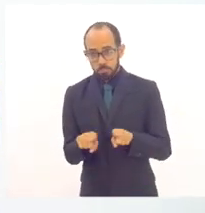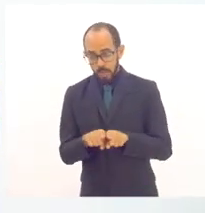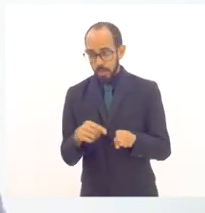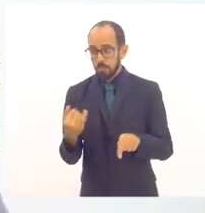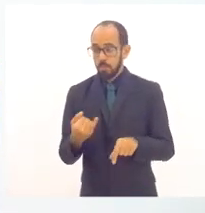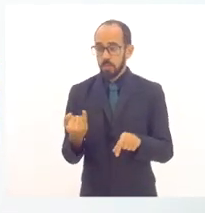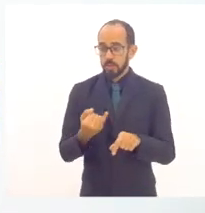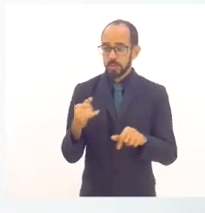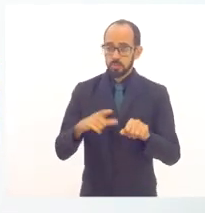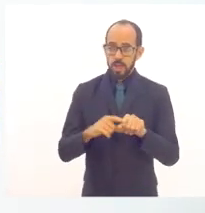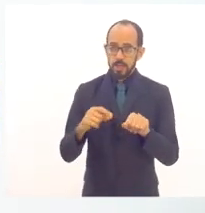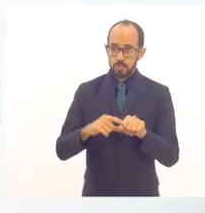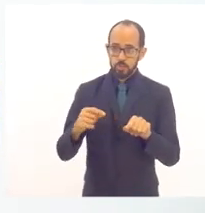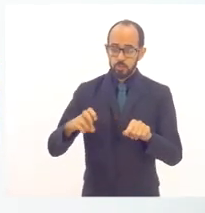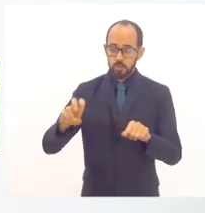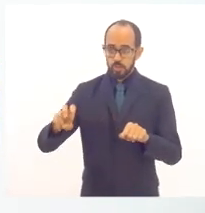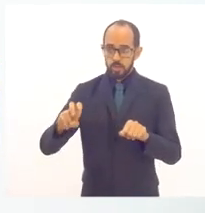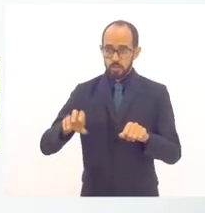5º,